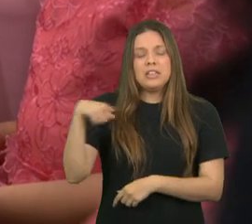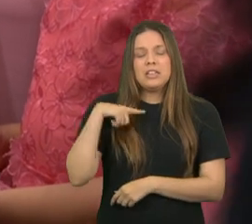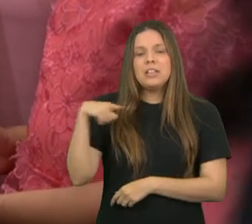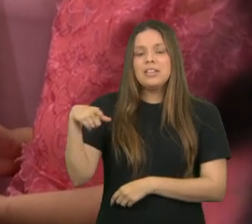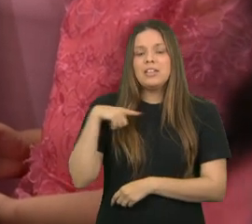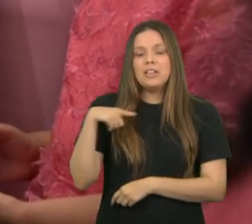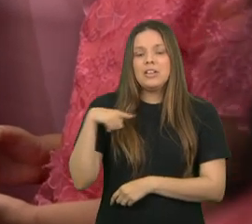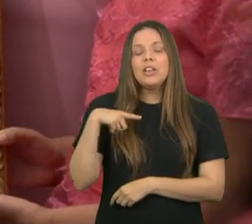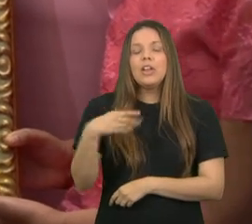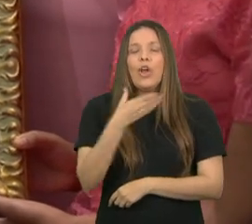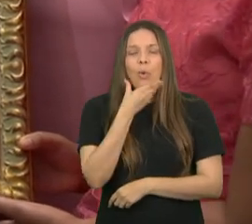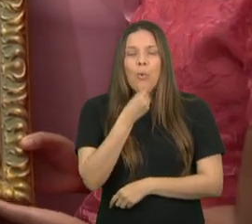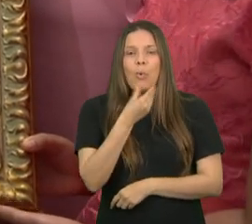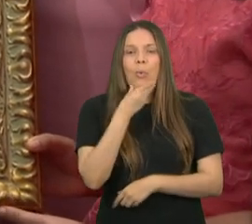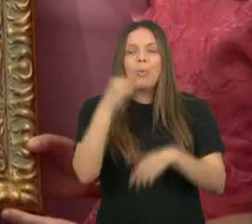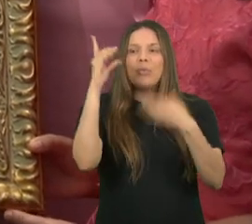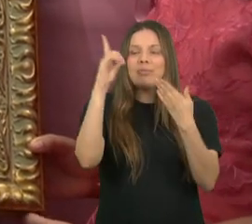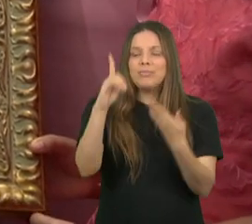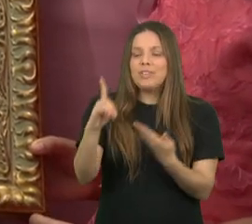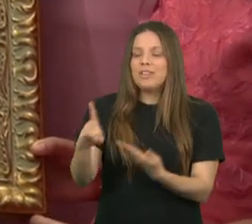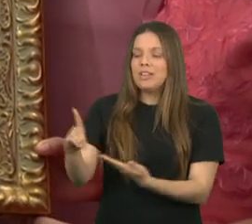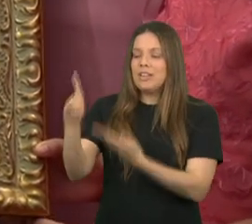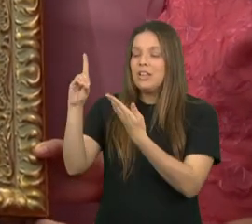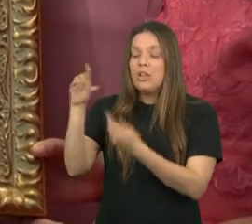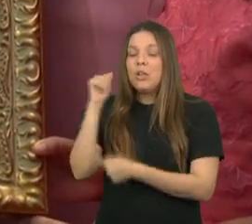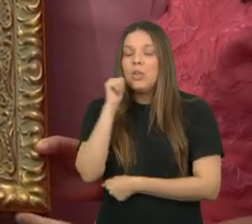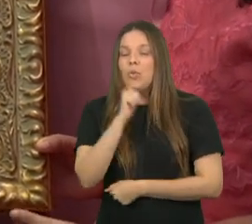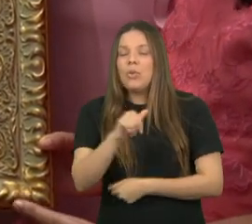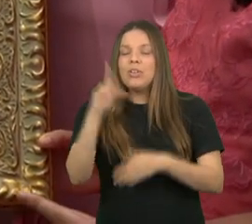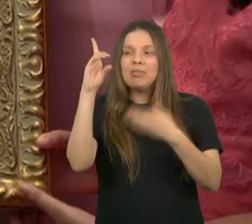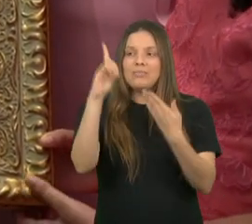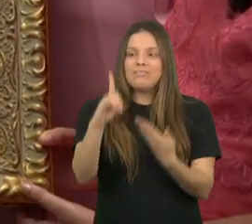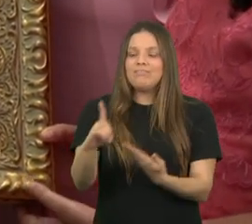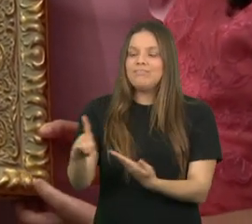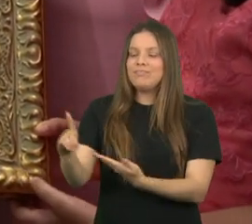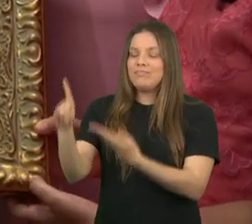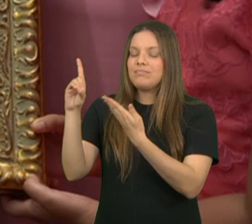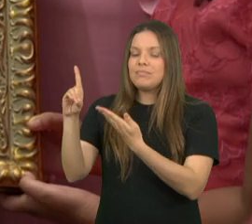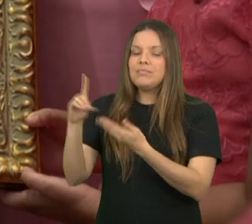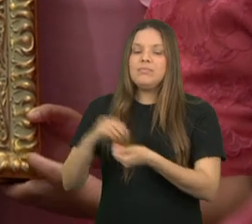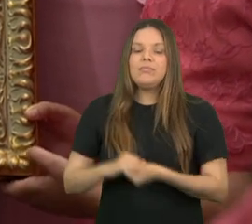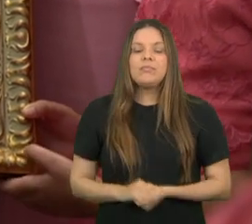um homem de Deus, uma mulher de Deus, pelo qual